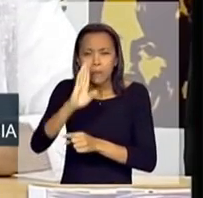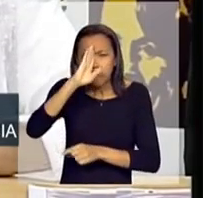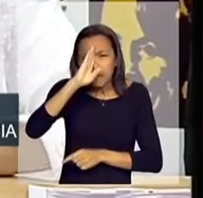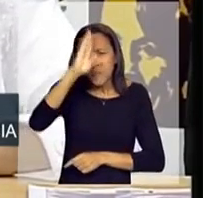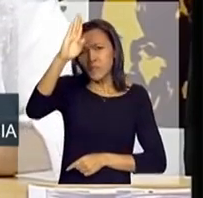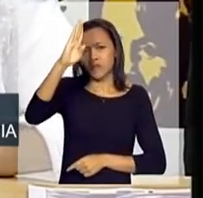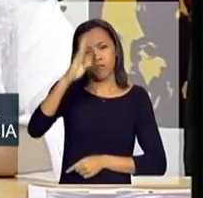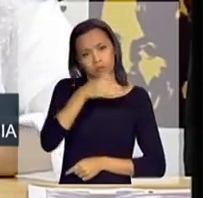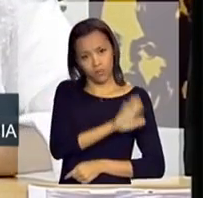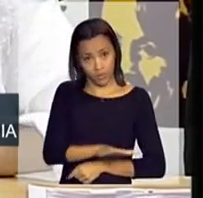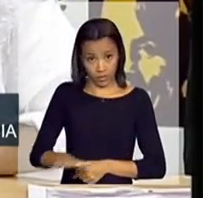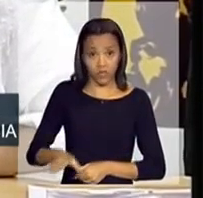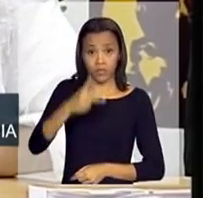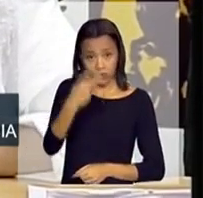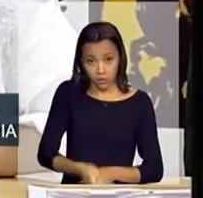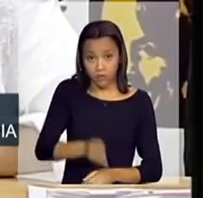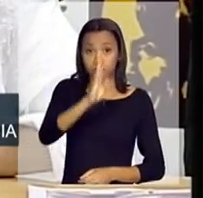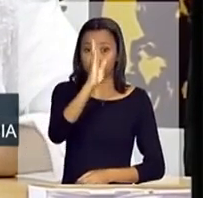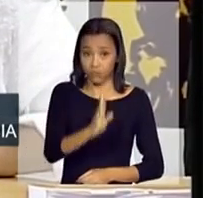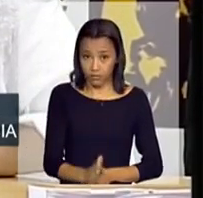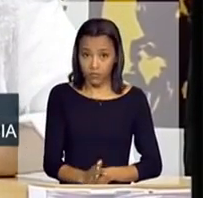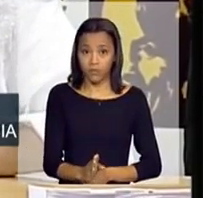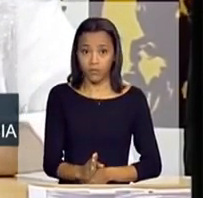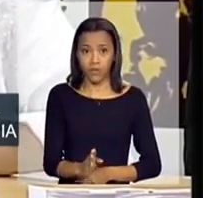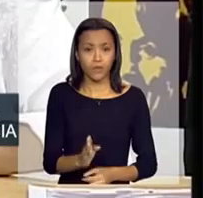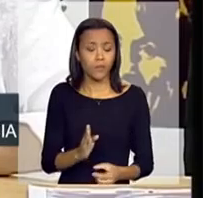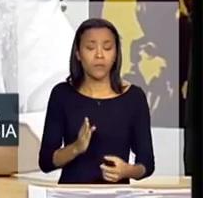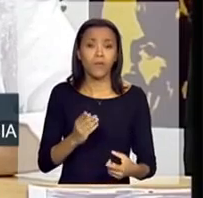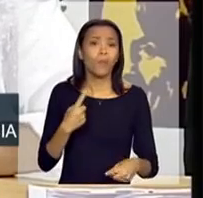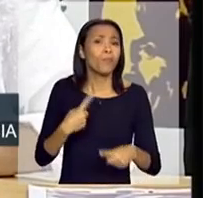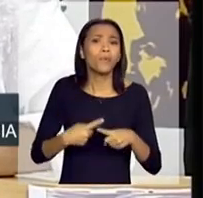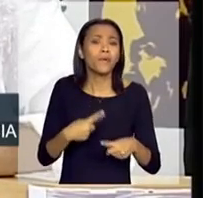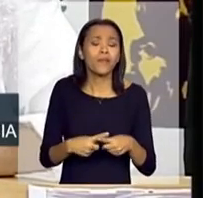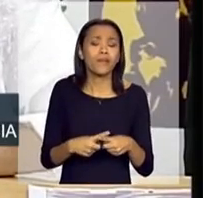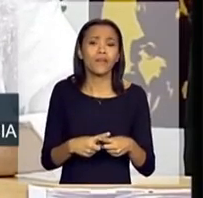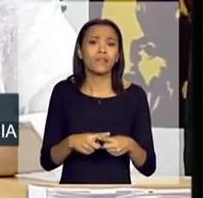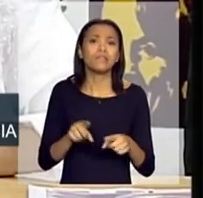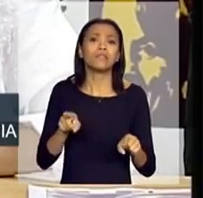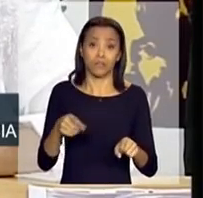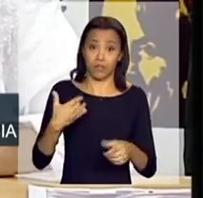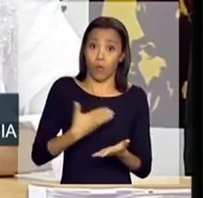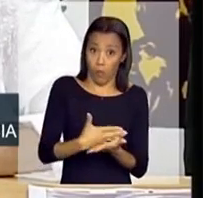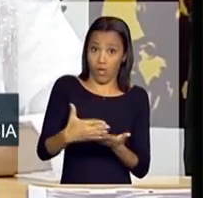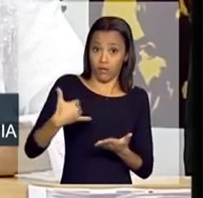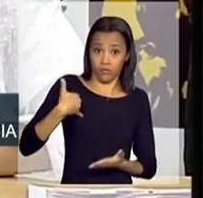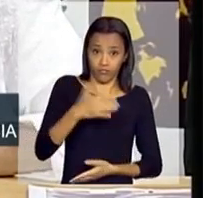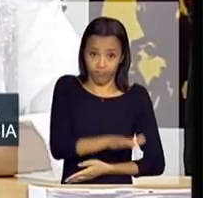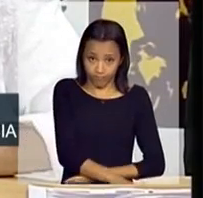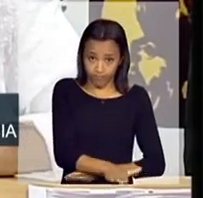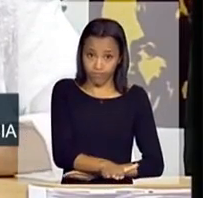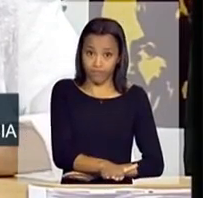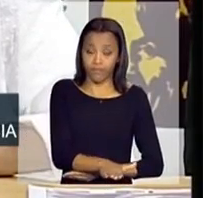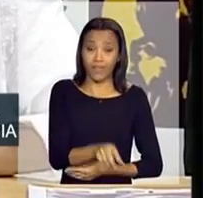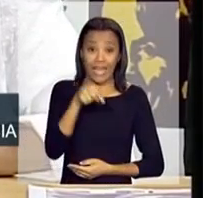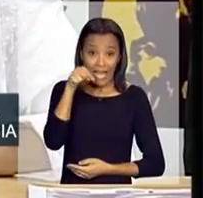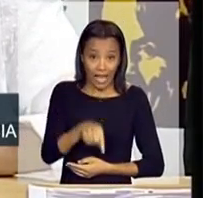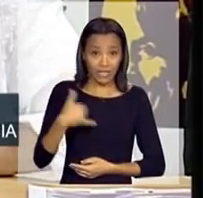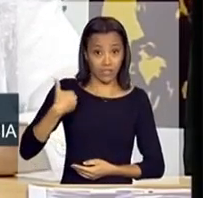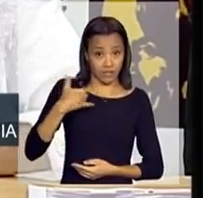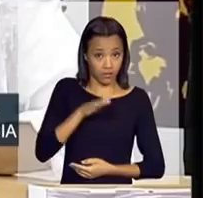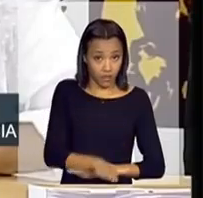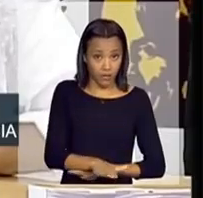as crianças brasileiras, porque é, sem dúvida nenhuma, na infância, que